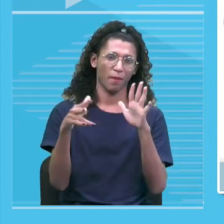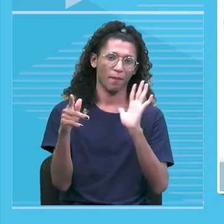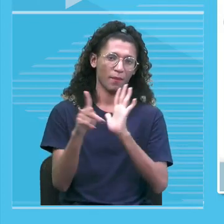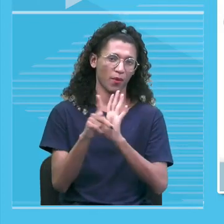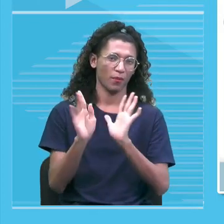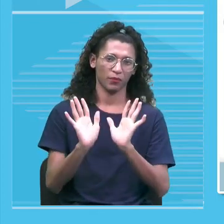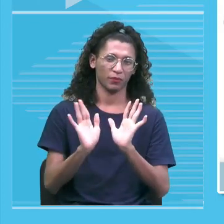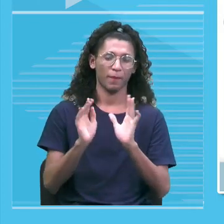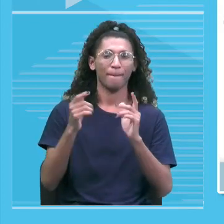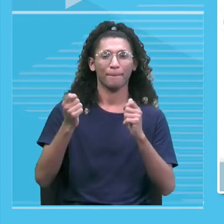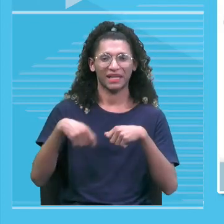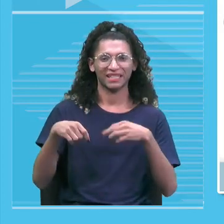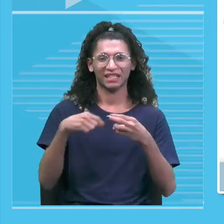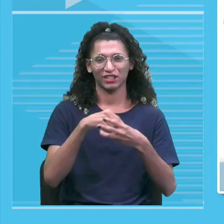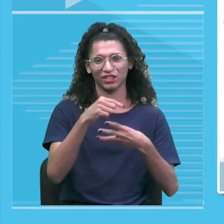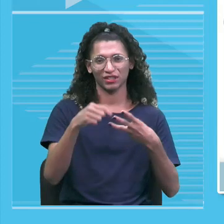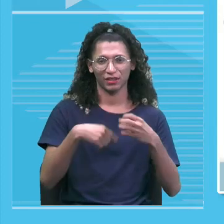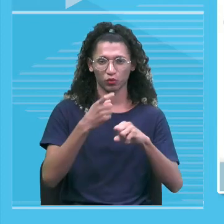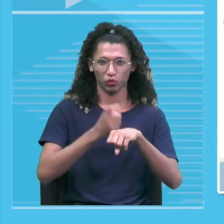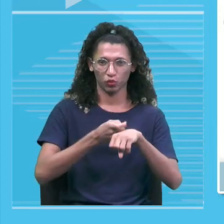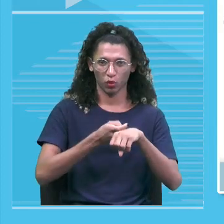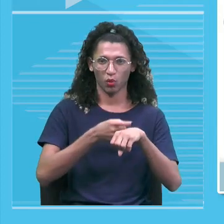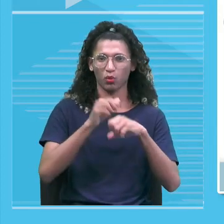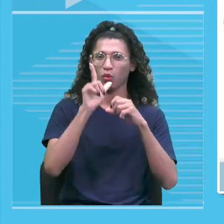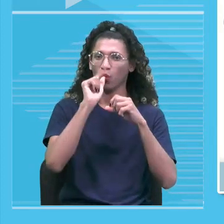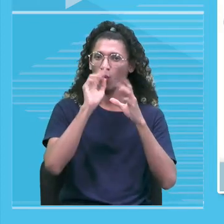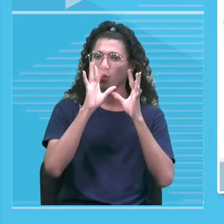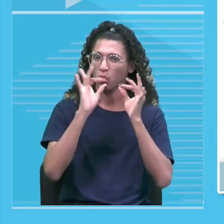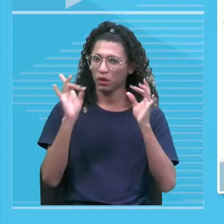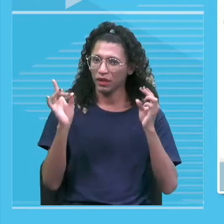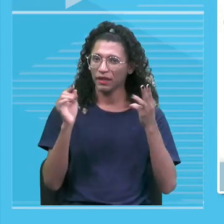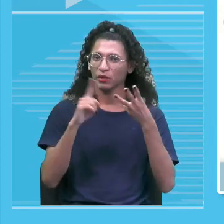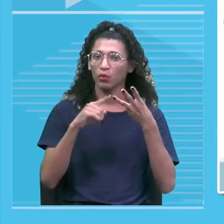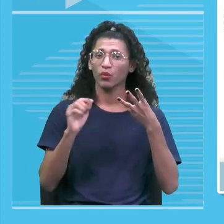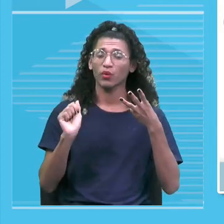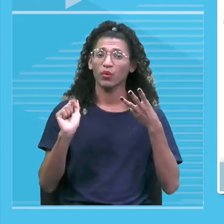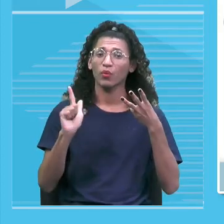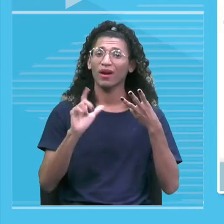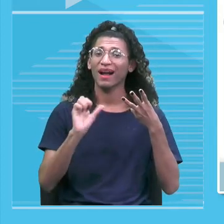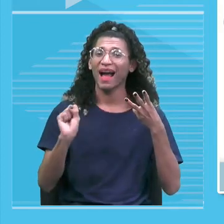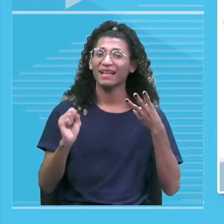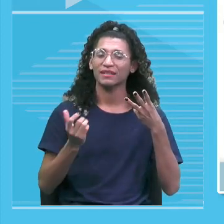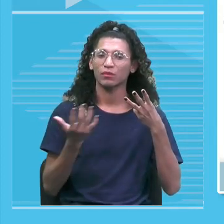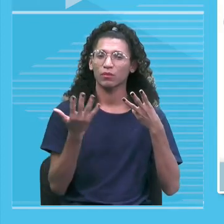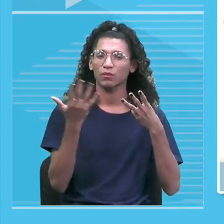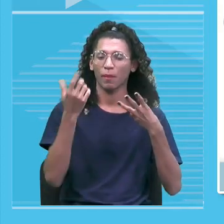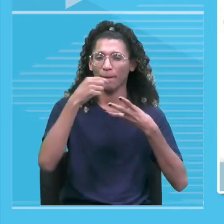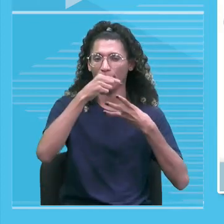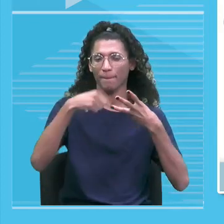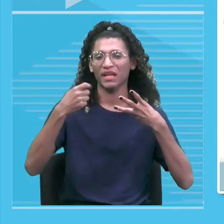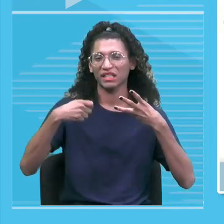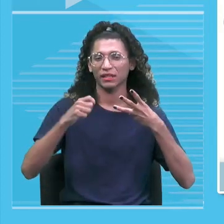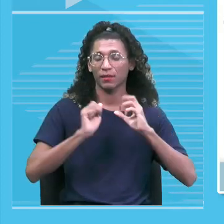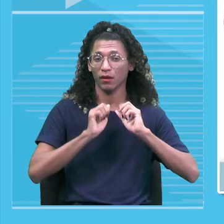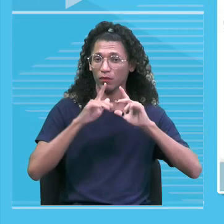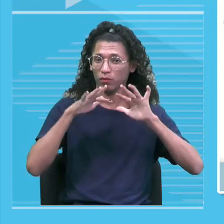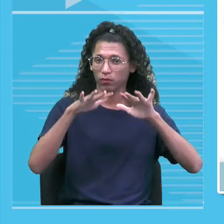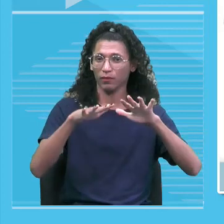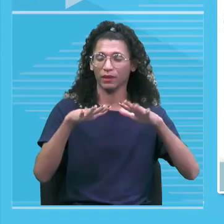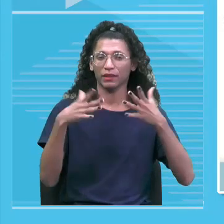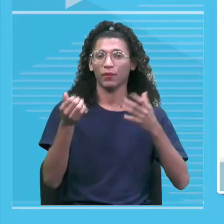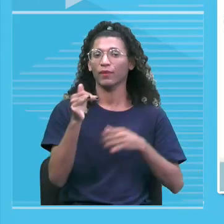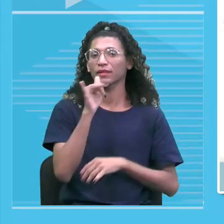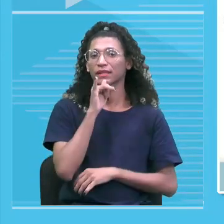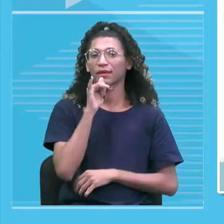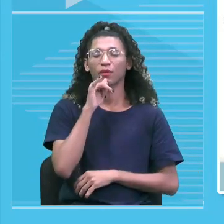Não há transmissão da energia dela um exemplo disso é o som tá o som ele não